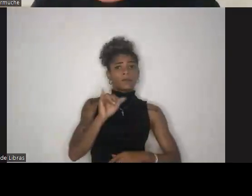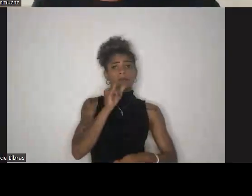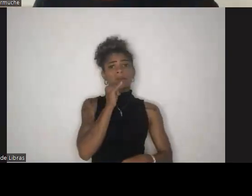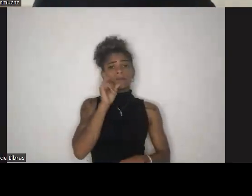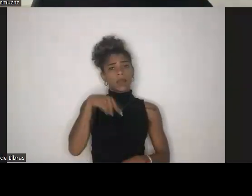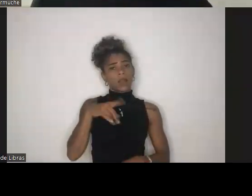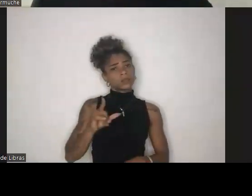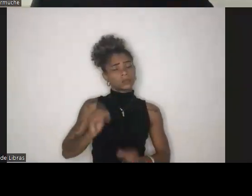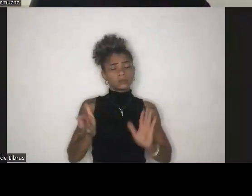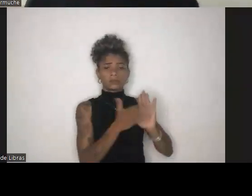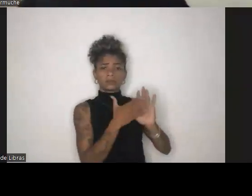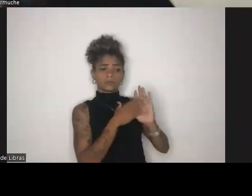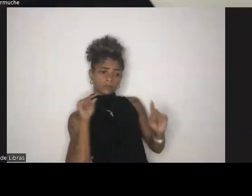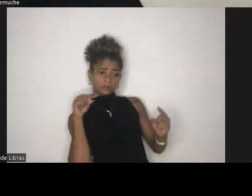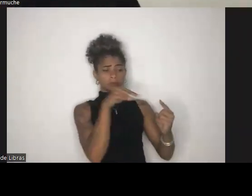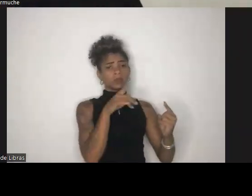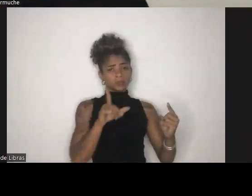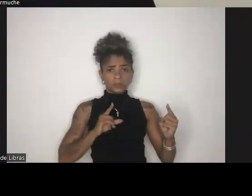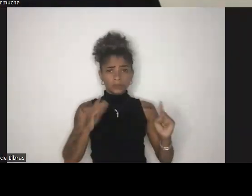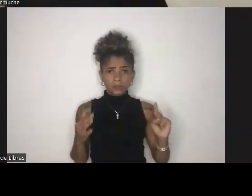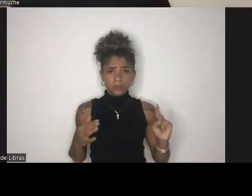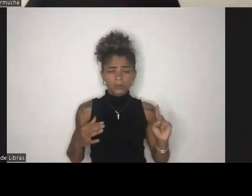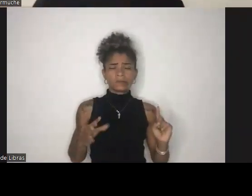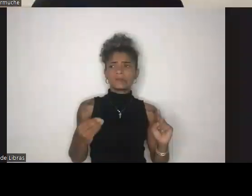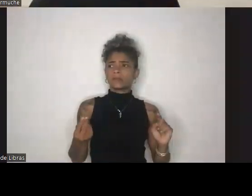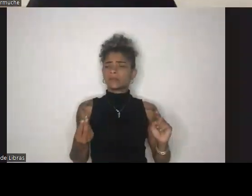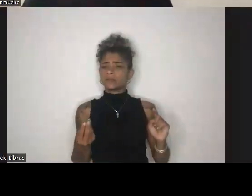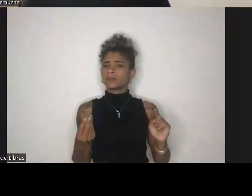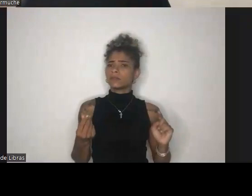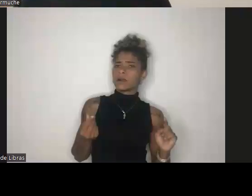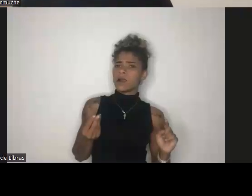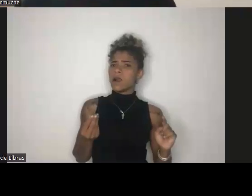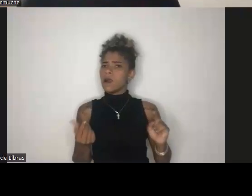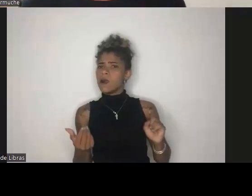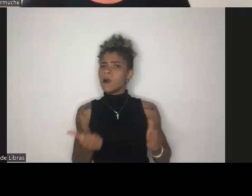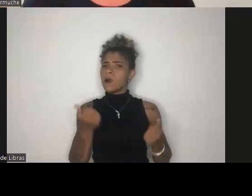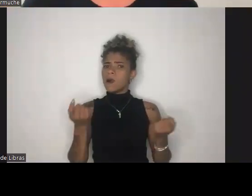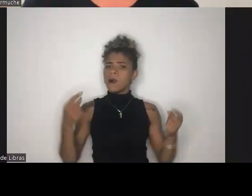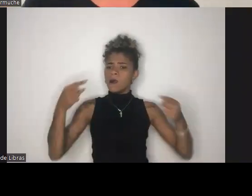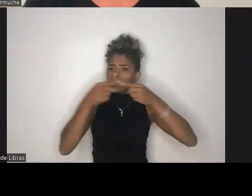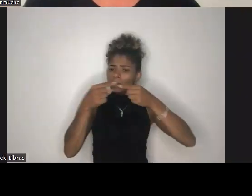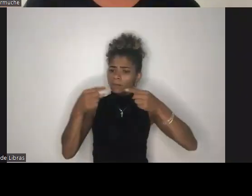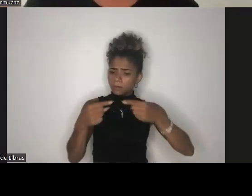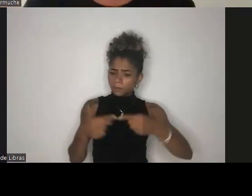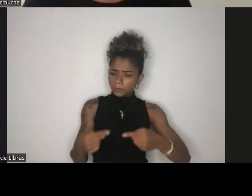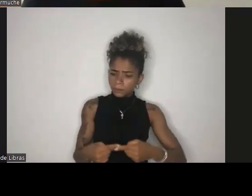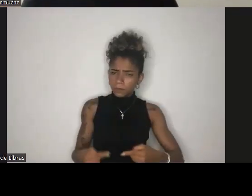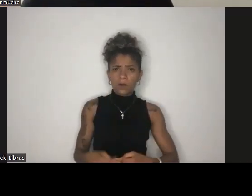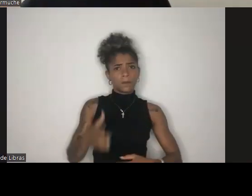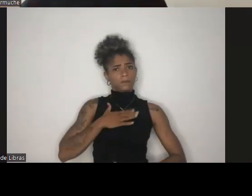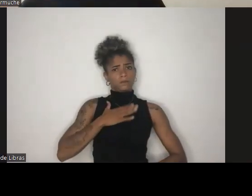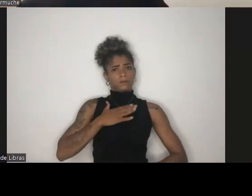tinha um propósito E isso Começou a tangibilizar para mim o que que é é